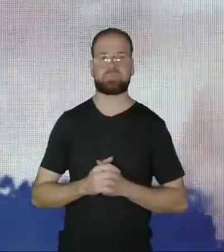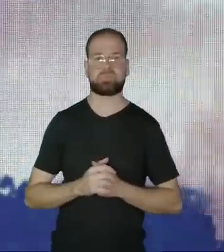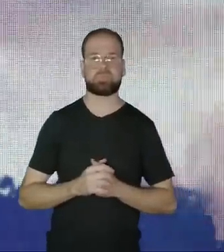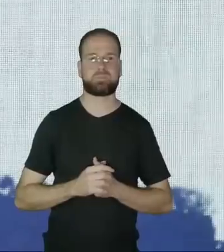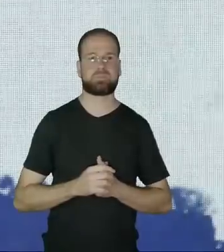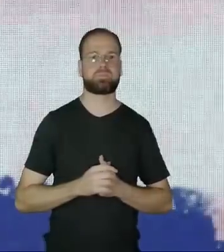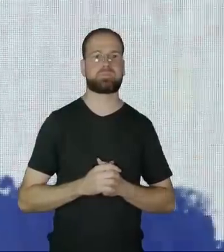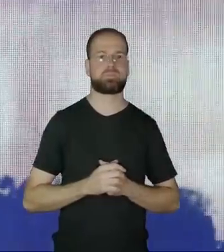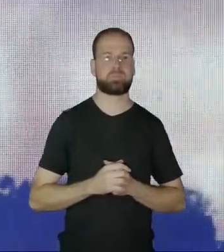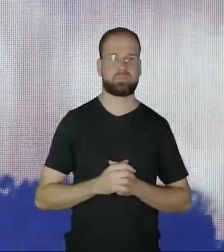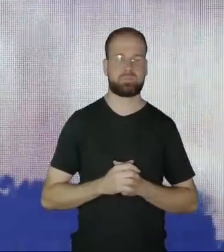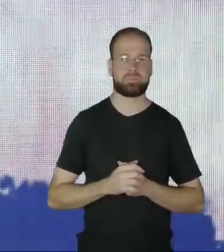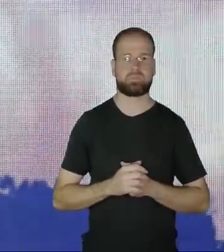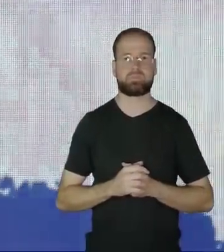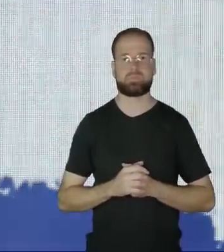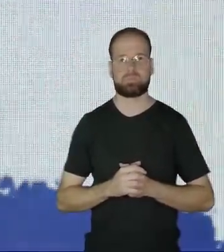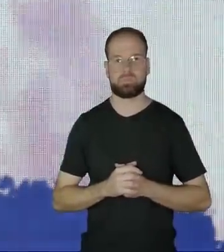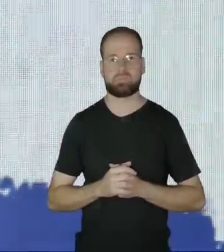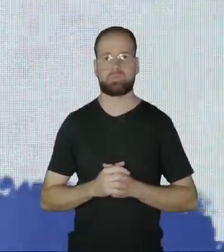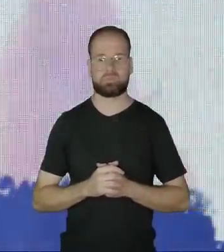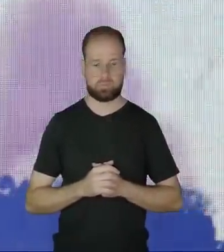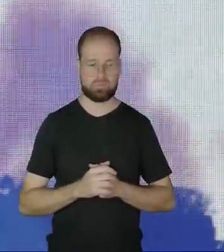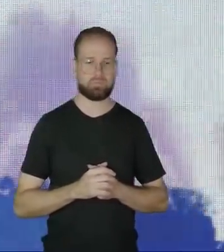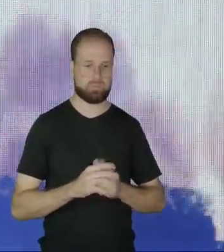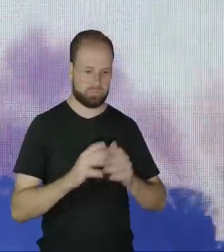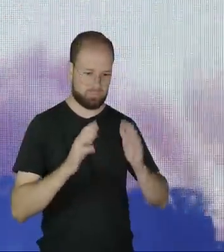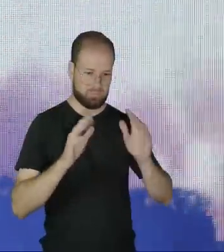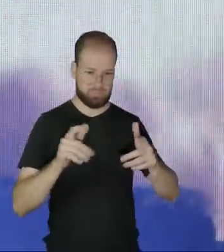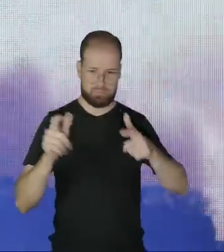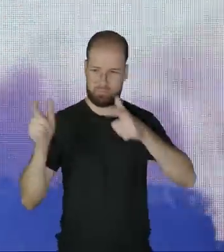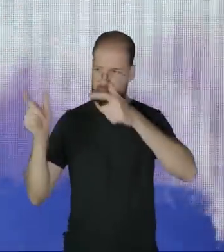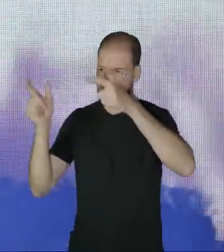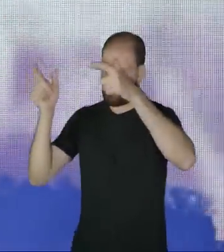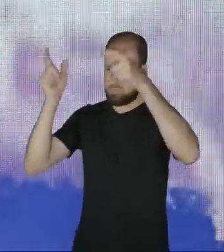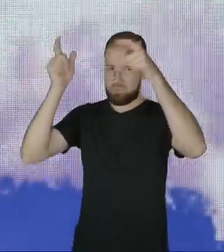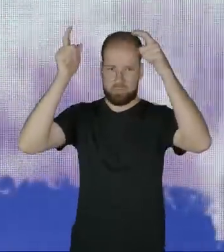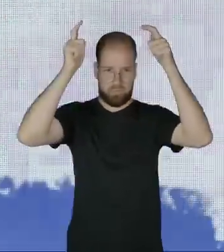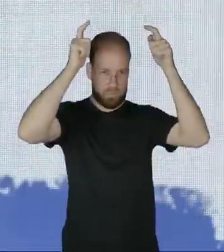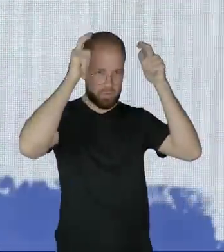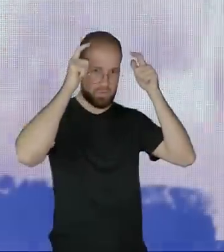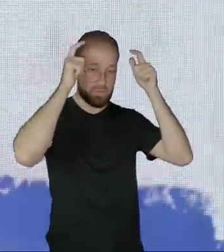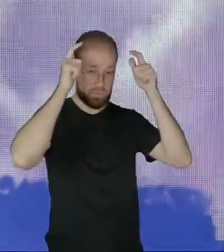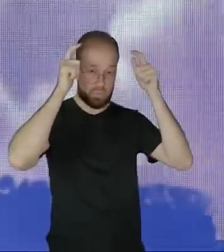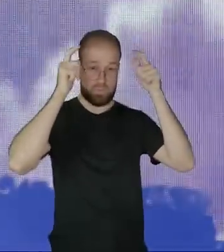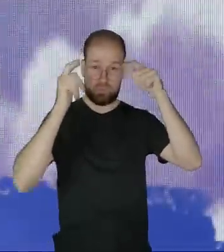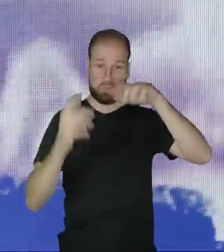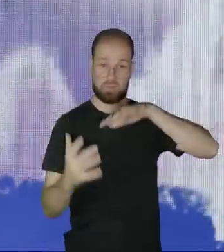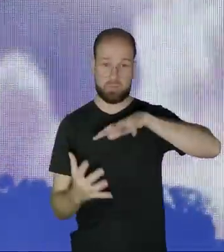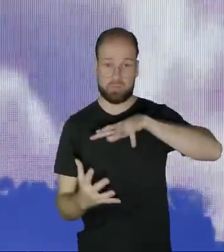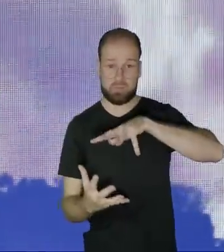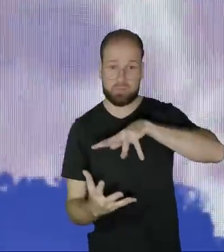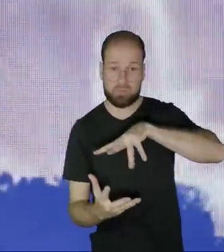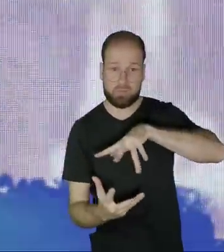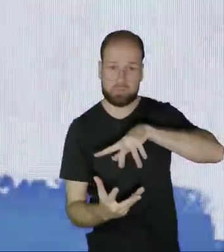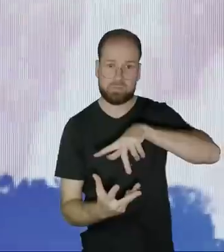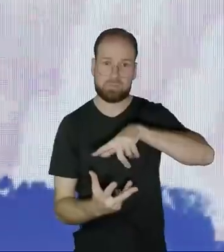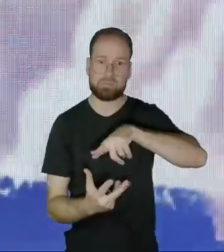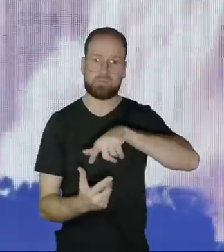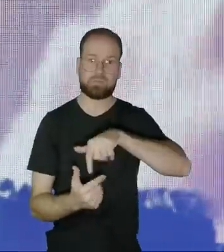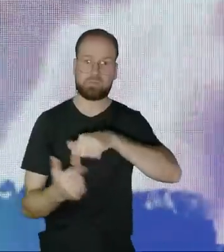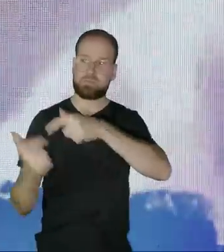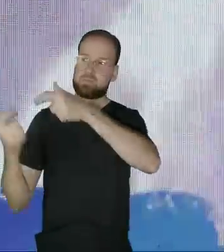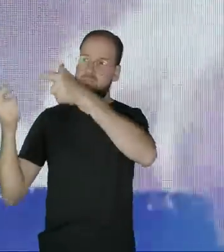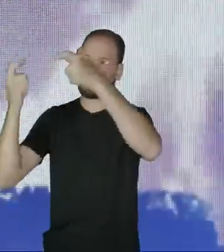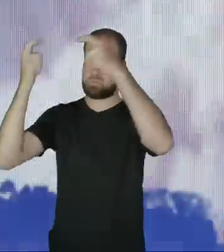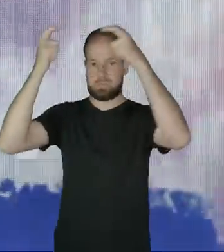Eu troco as coroas deste mundo pela coroa